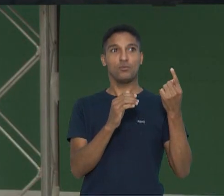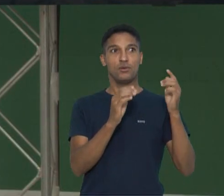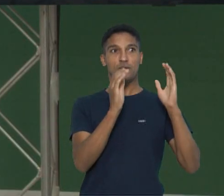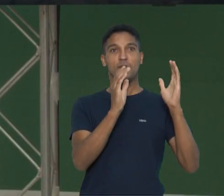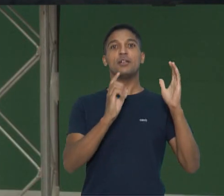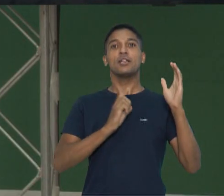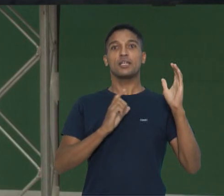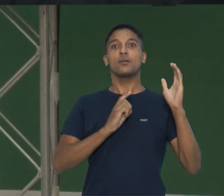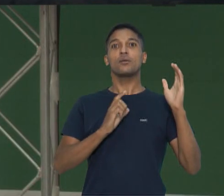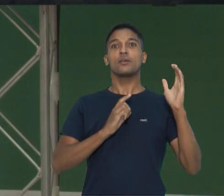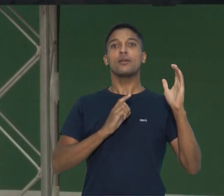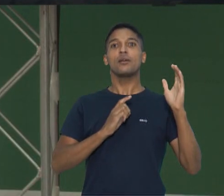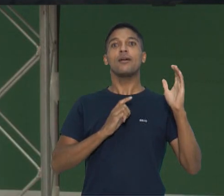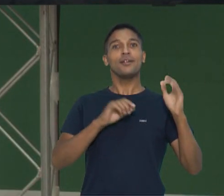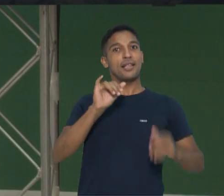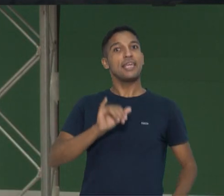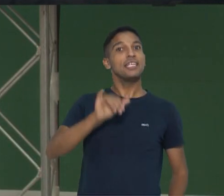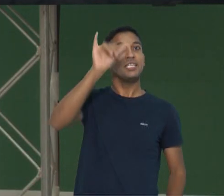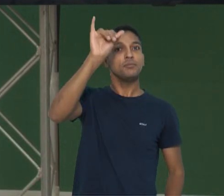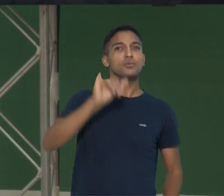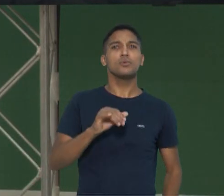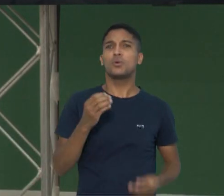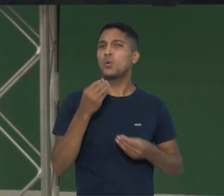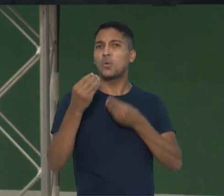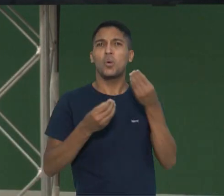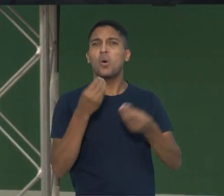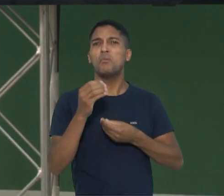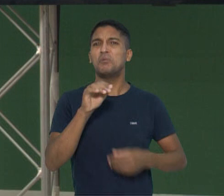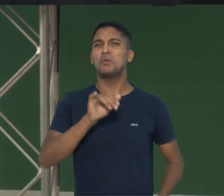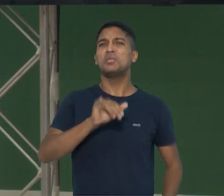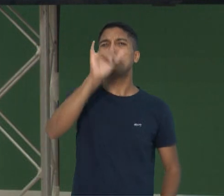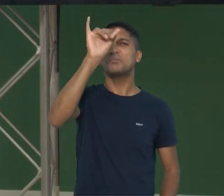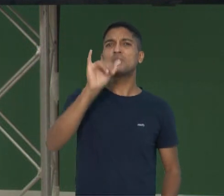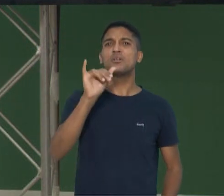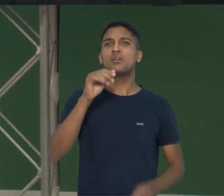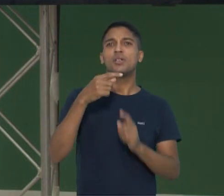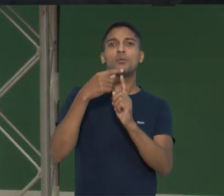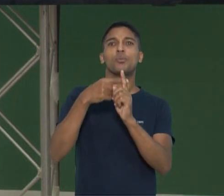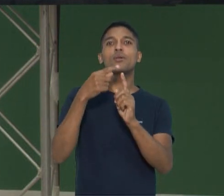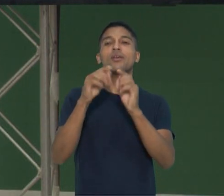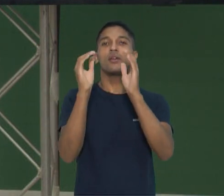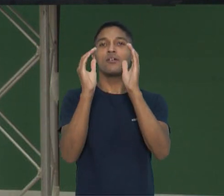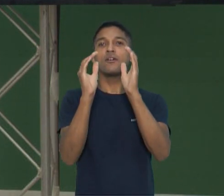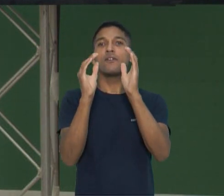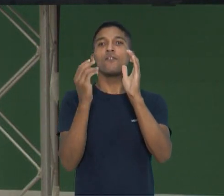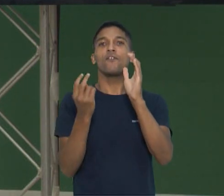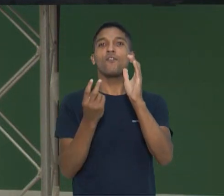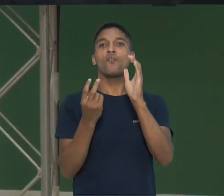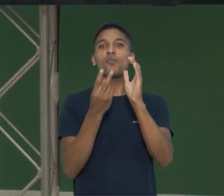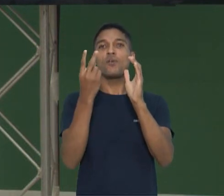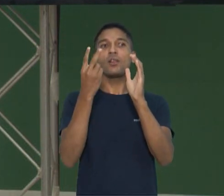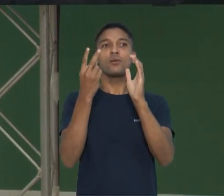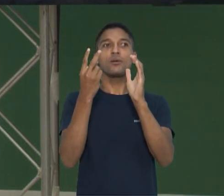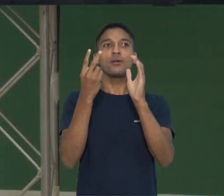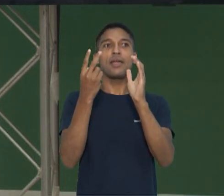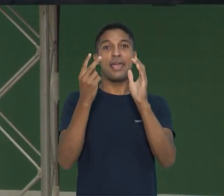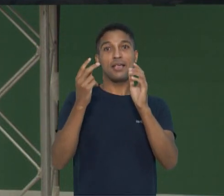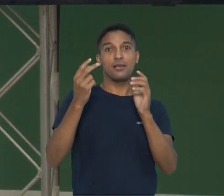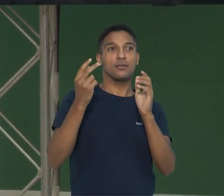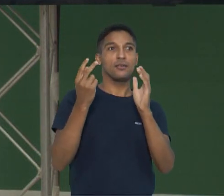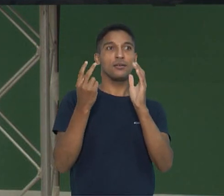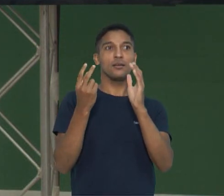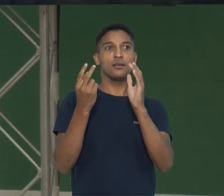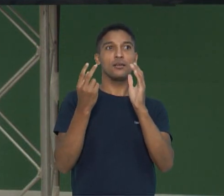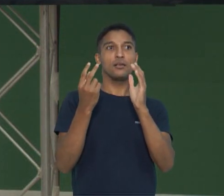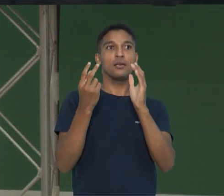os focos sobre o eixo y. Como que eu sei que estão sobre o eixo y? Os valores de x são iguais a 0. Eu só